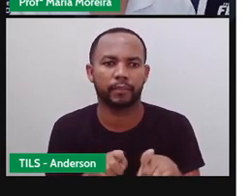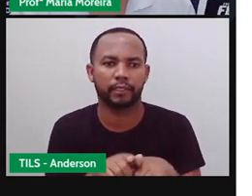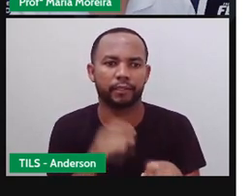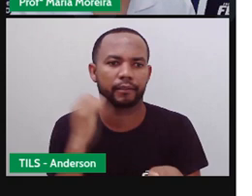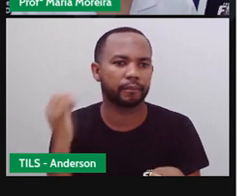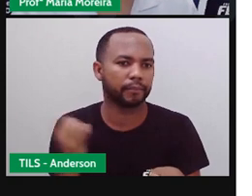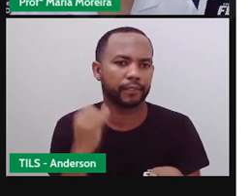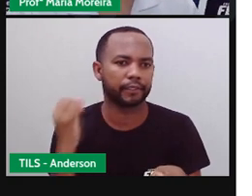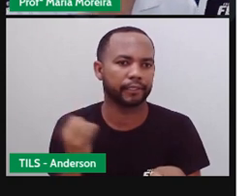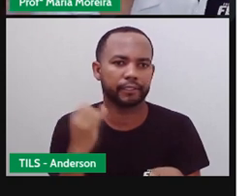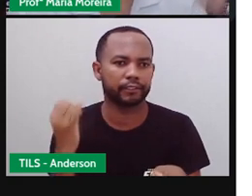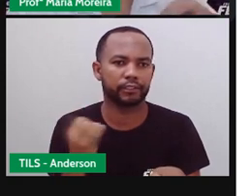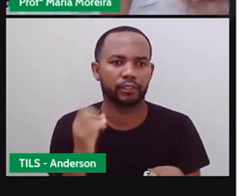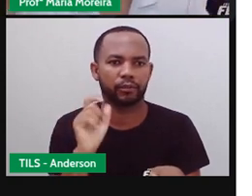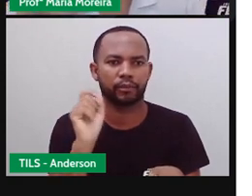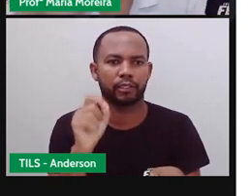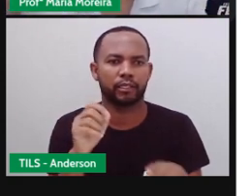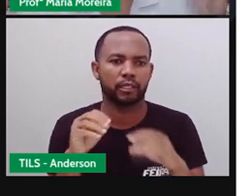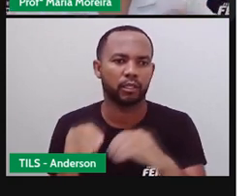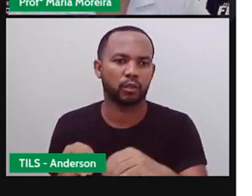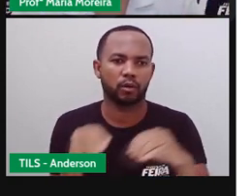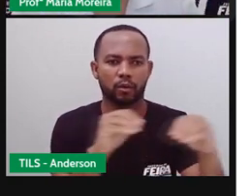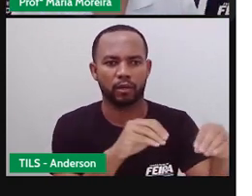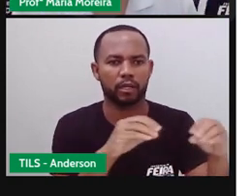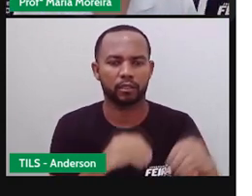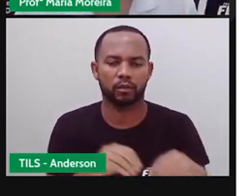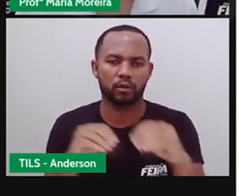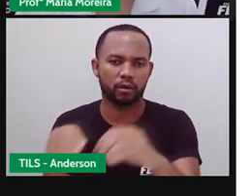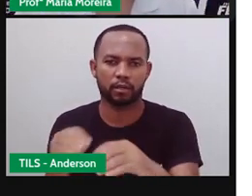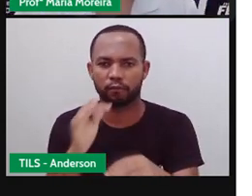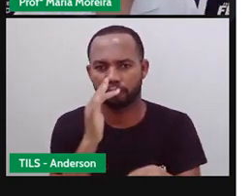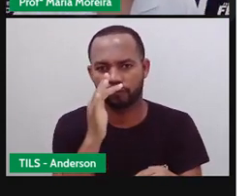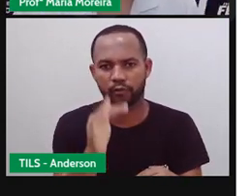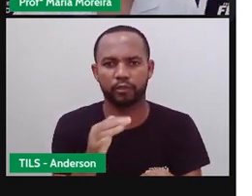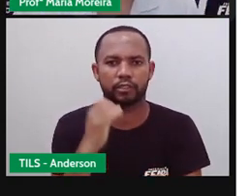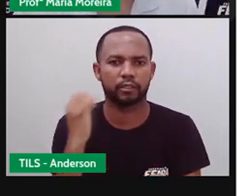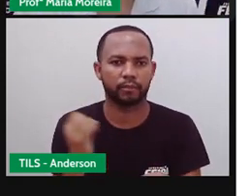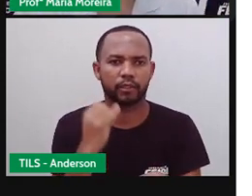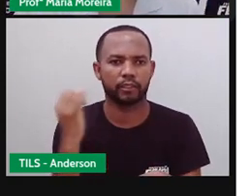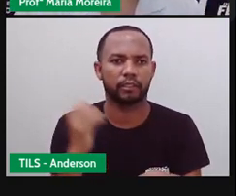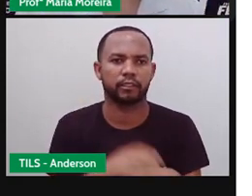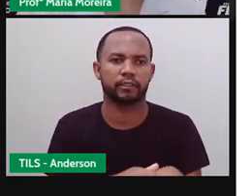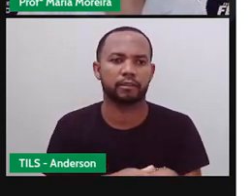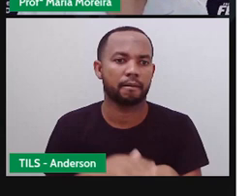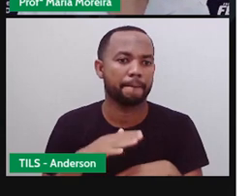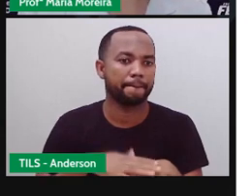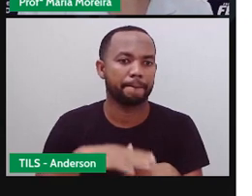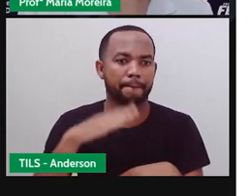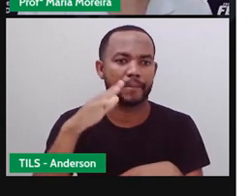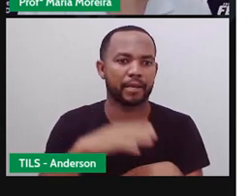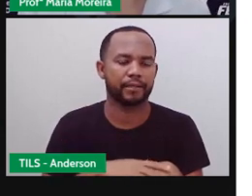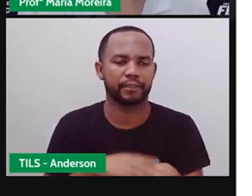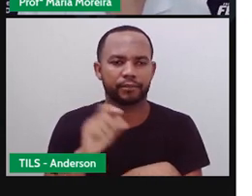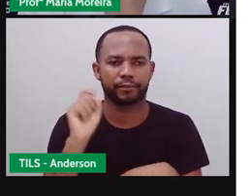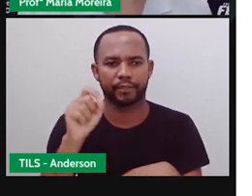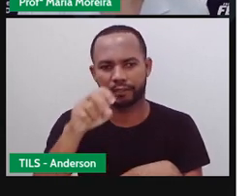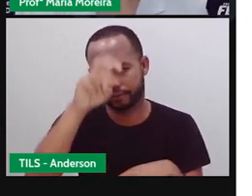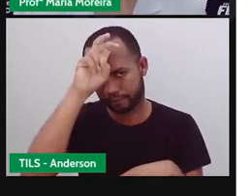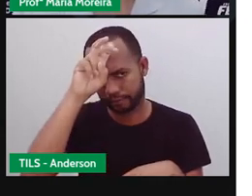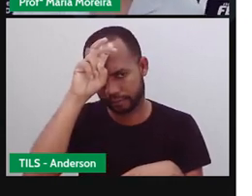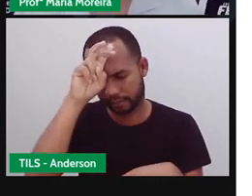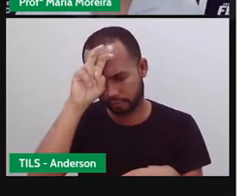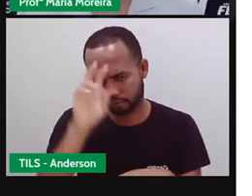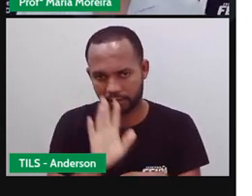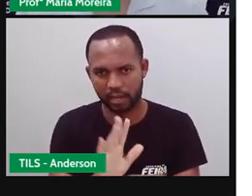importante na polinização ou seja na transferência do pólen aí das plantas que isso a maioria depende dos insetos